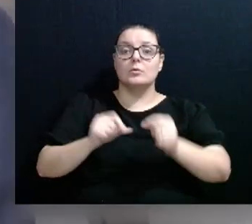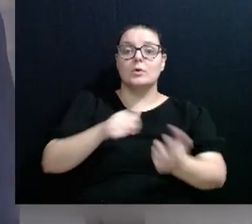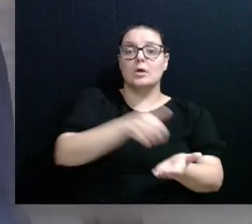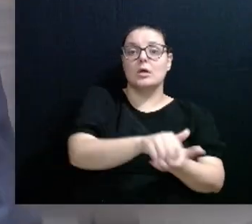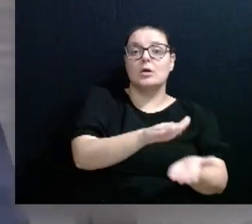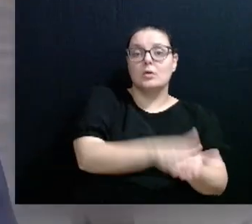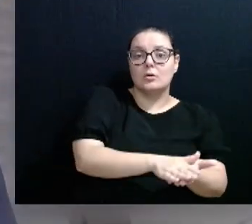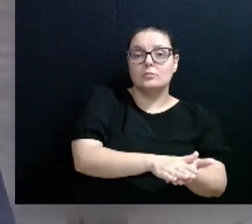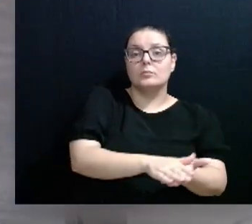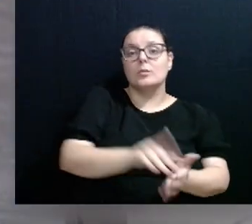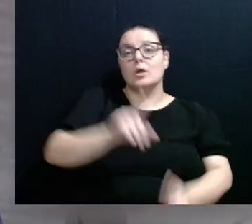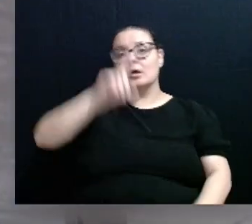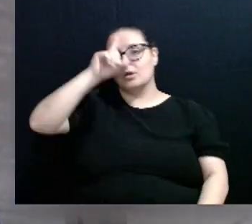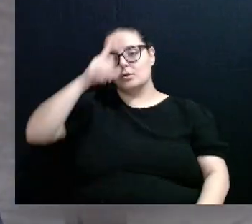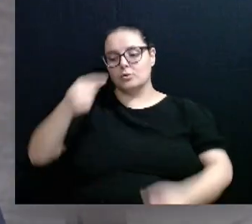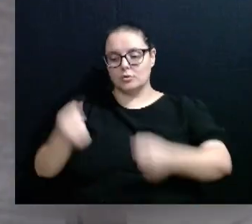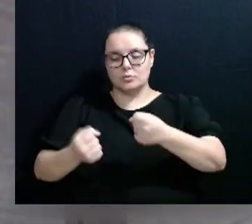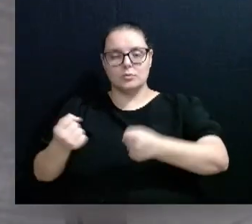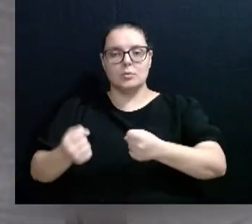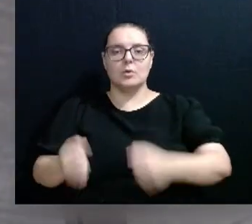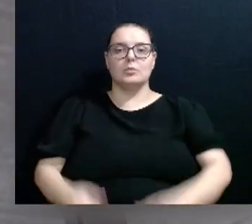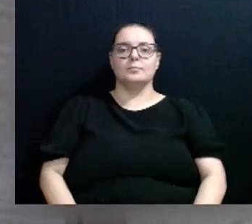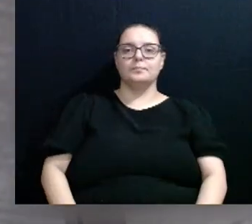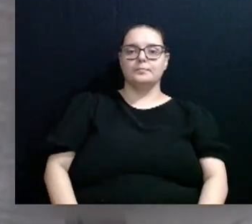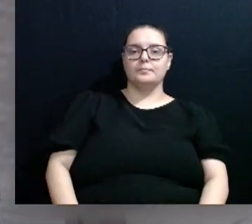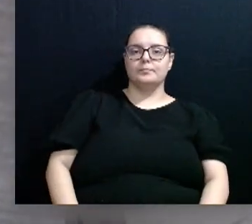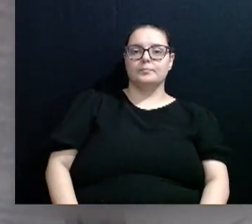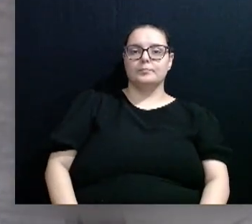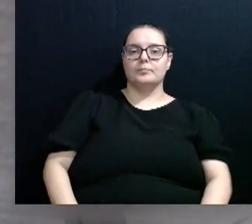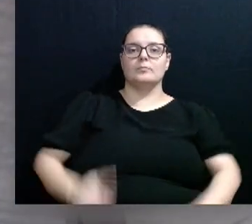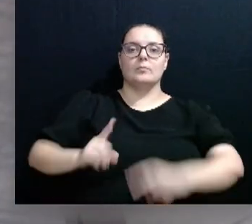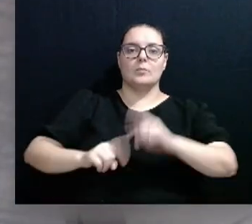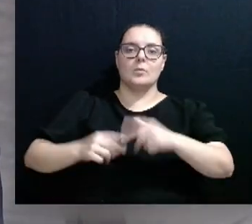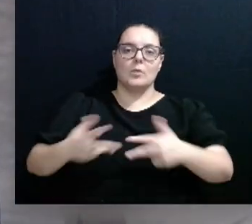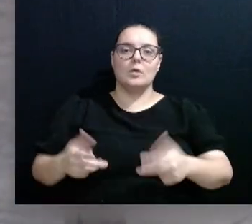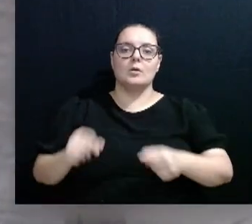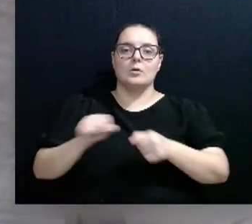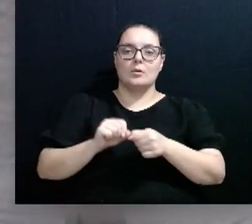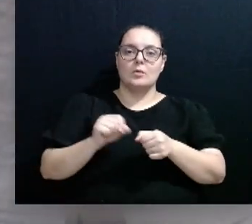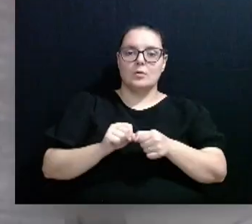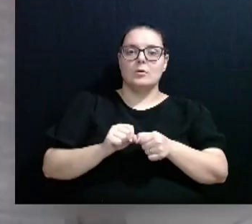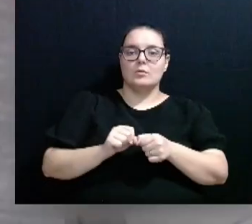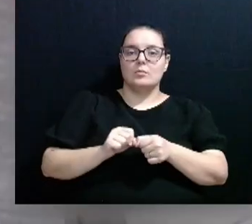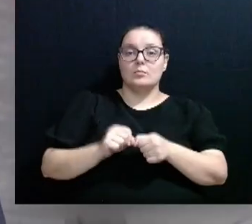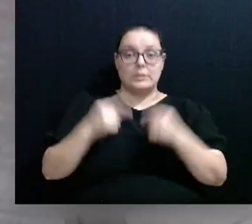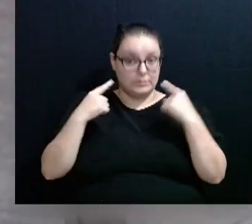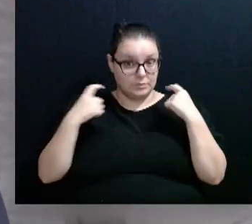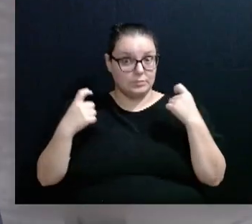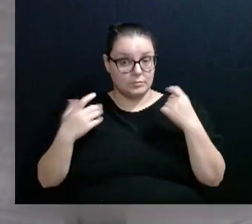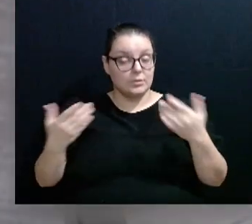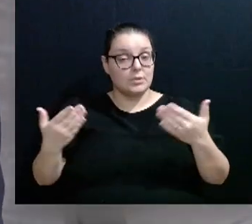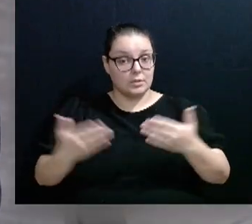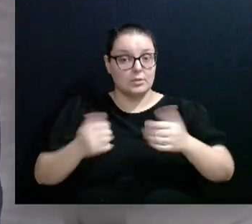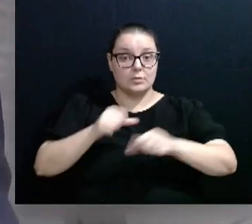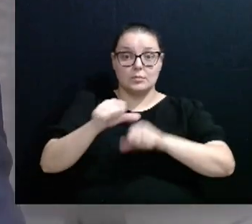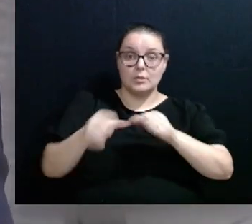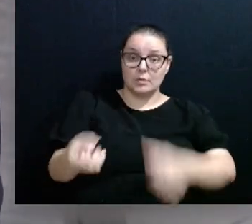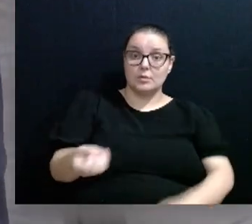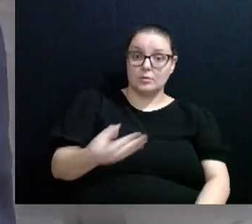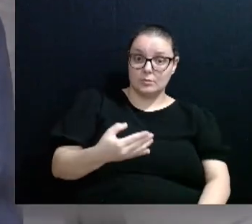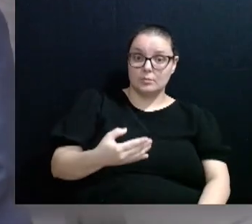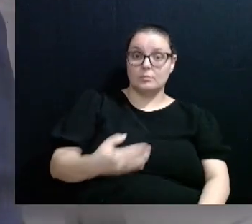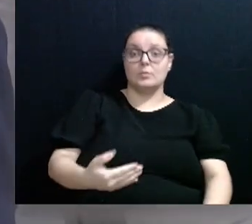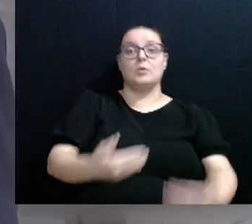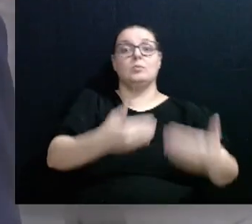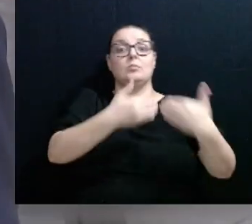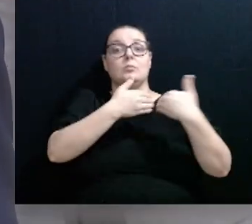dono do veículo, era o dono daquele equipamento que fazia barulho. E nessa nova alteração a gente coloca a responsabilidade também quem